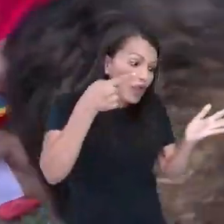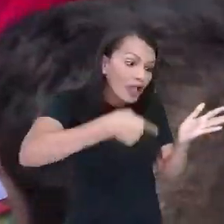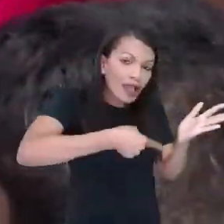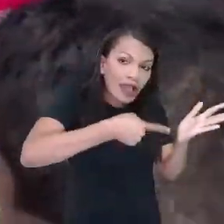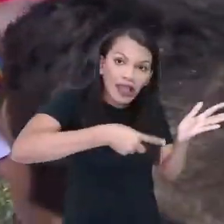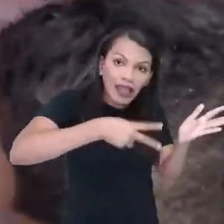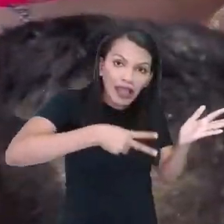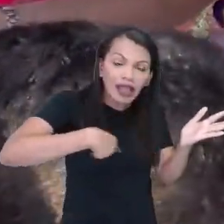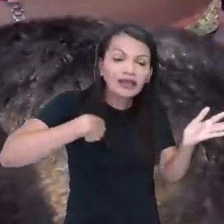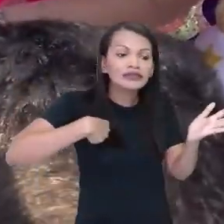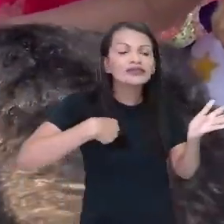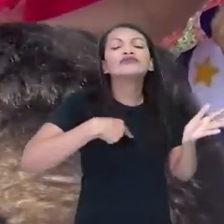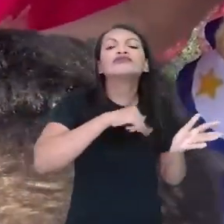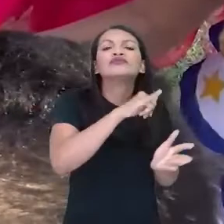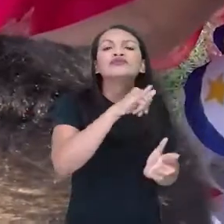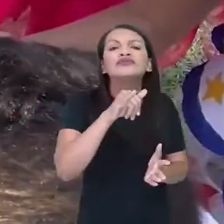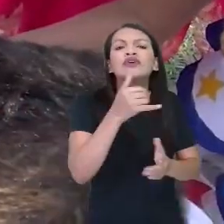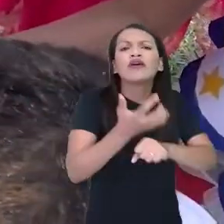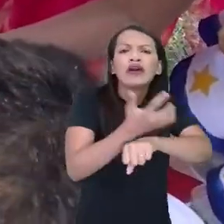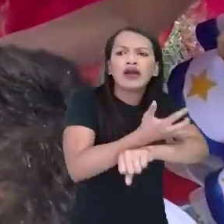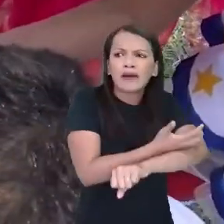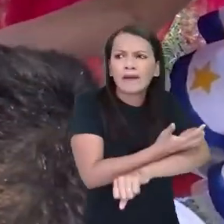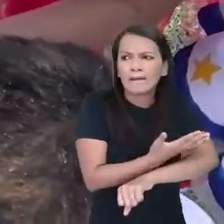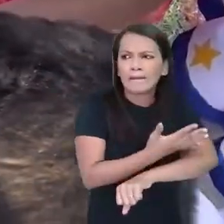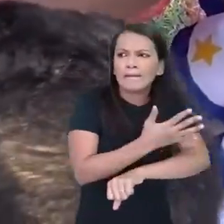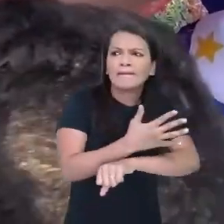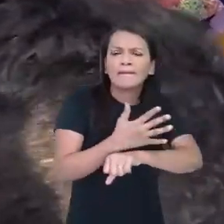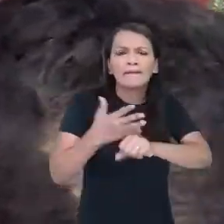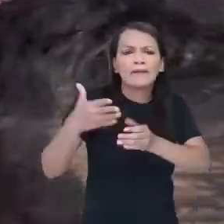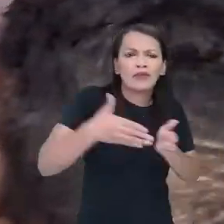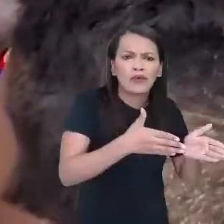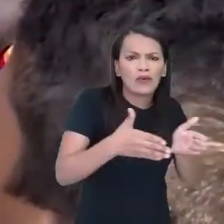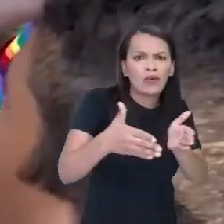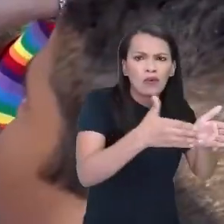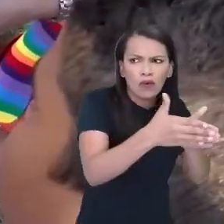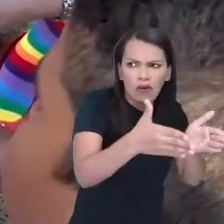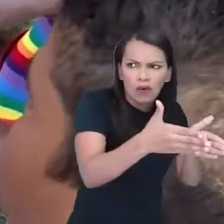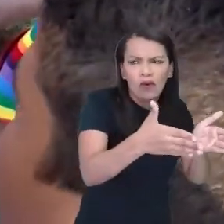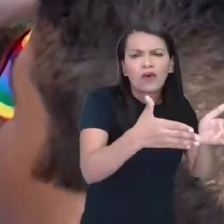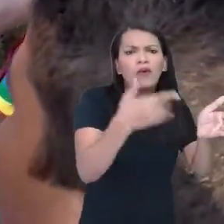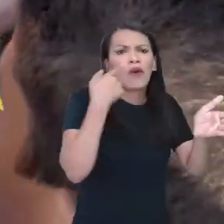Jardim Botânico o parque aquático